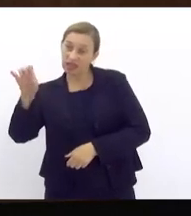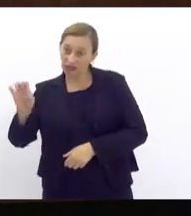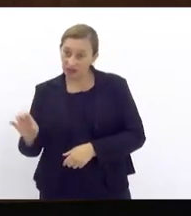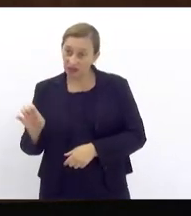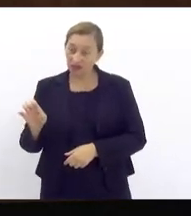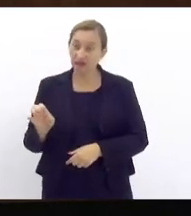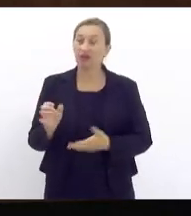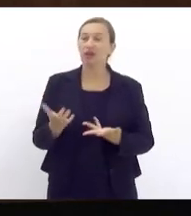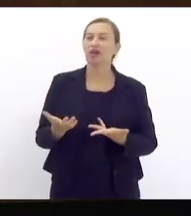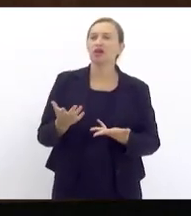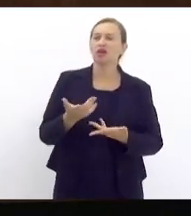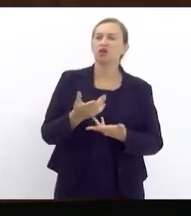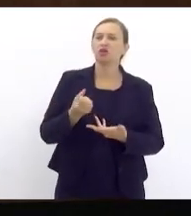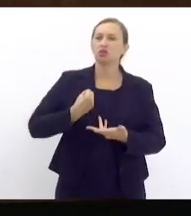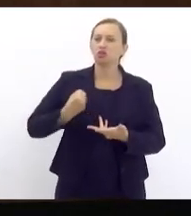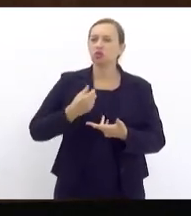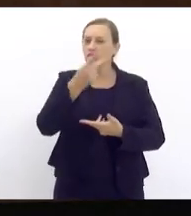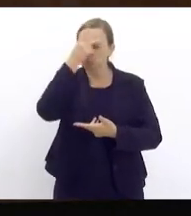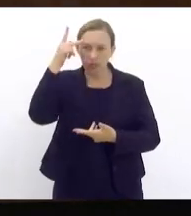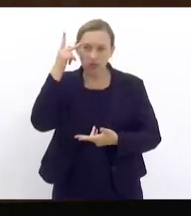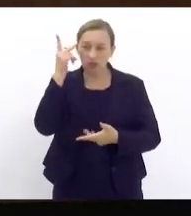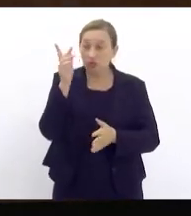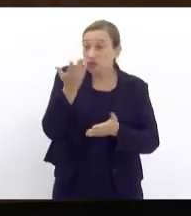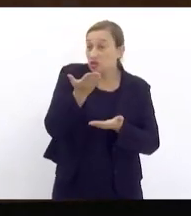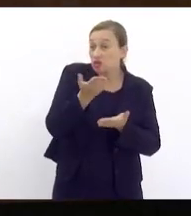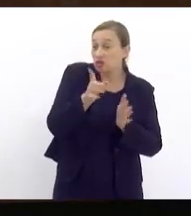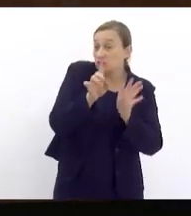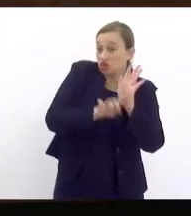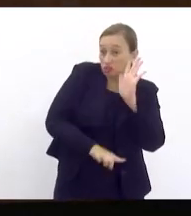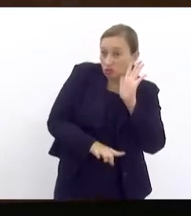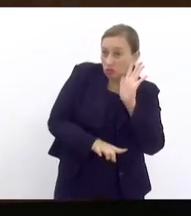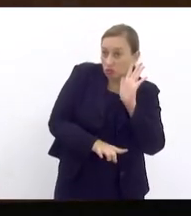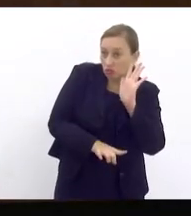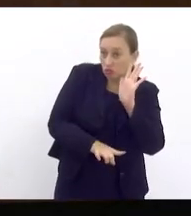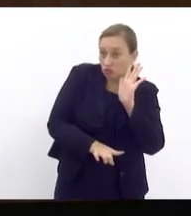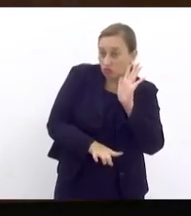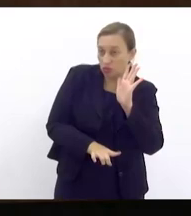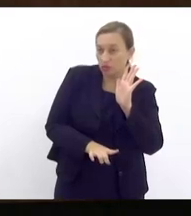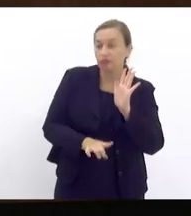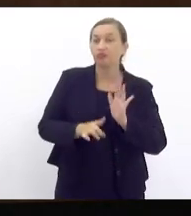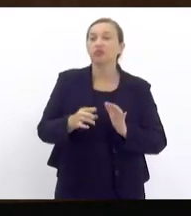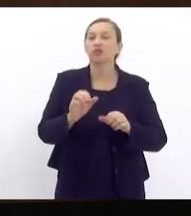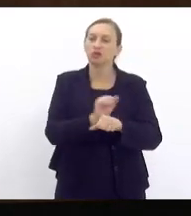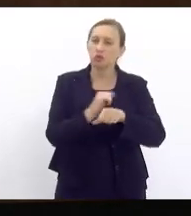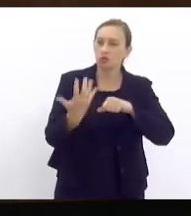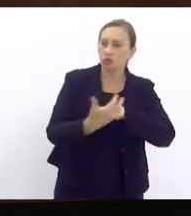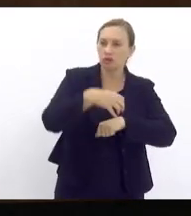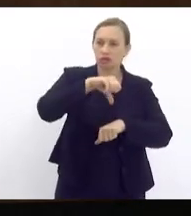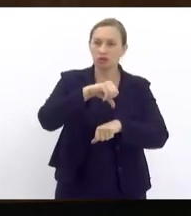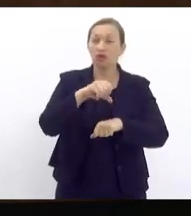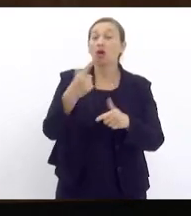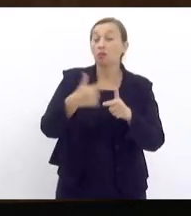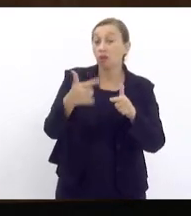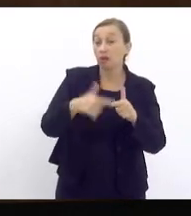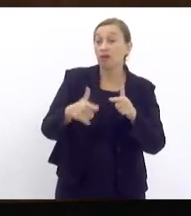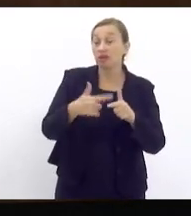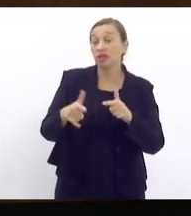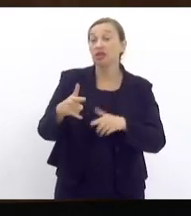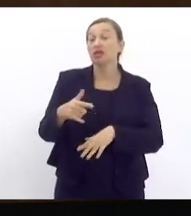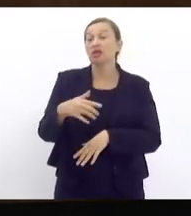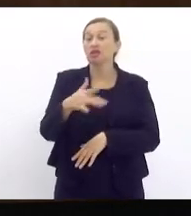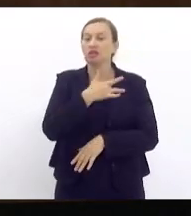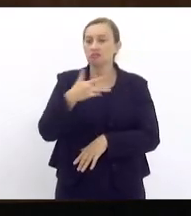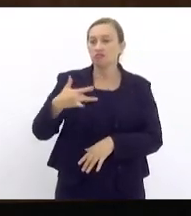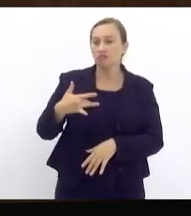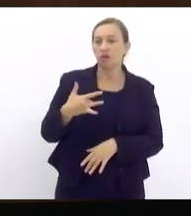cerca de 22% nos últimos anos ou seja o problema não atinge só a imunização contra a corrida 19 a gente tem um problema de saúde pública aqui